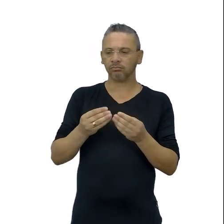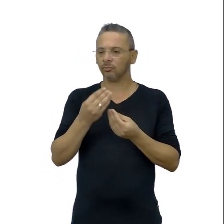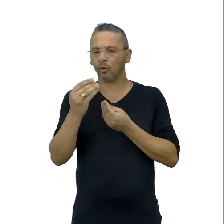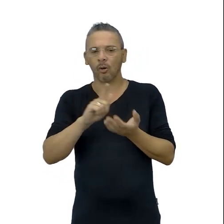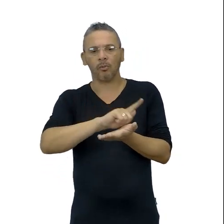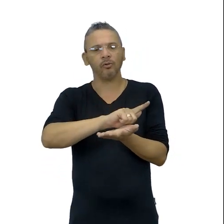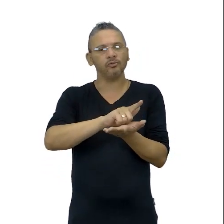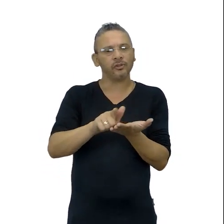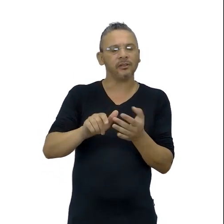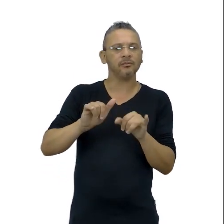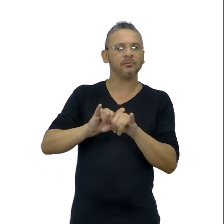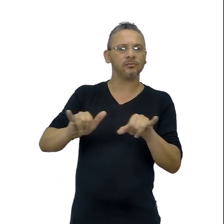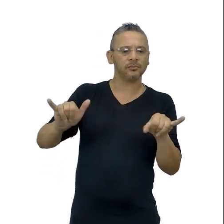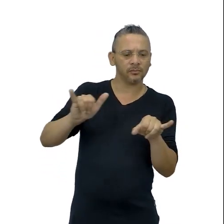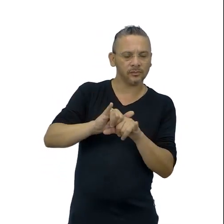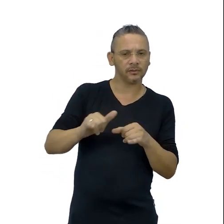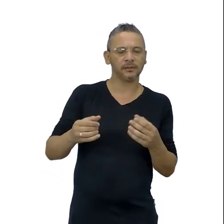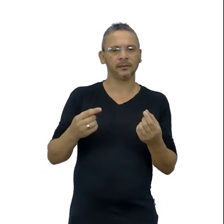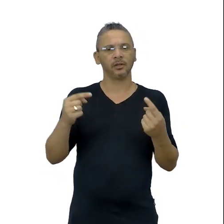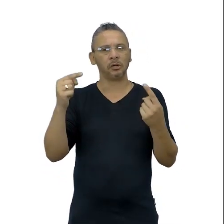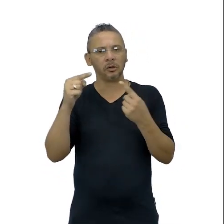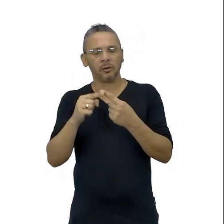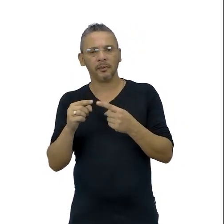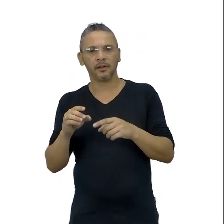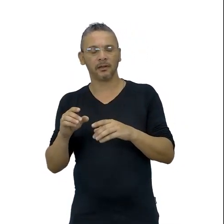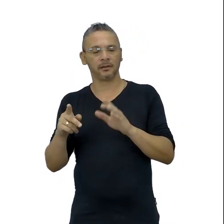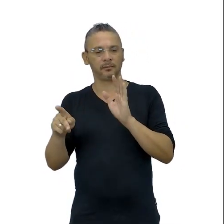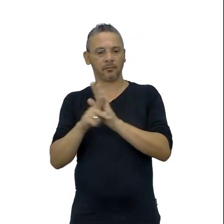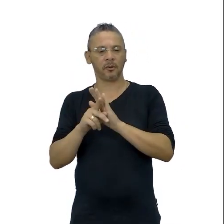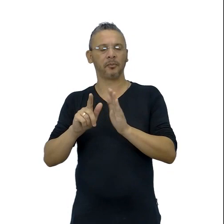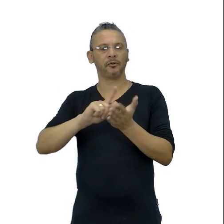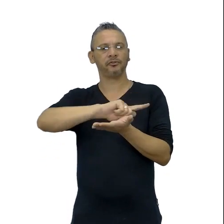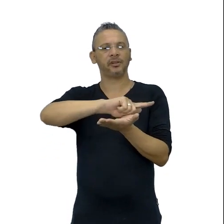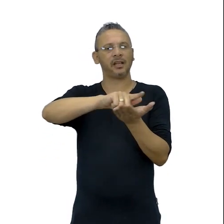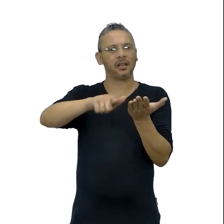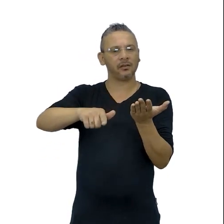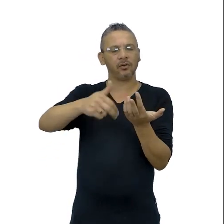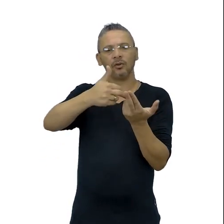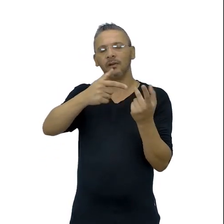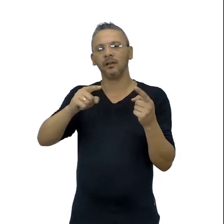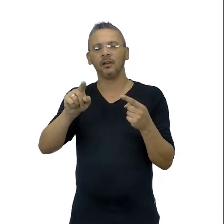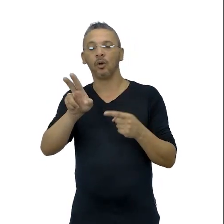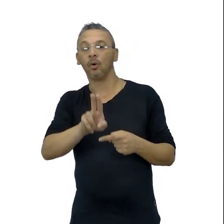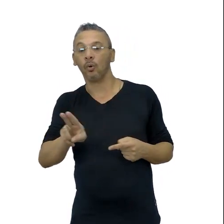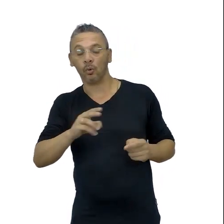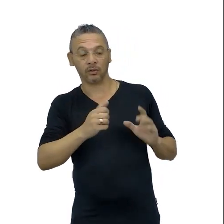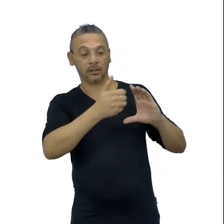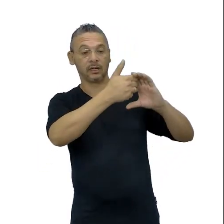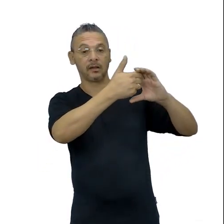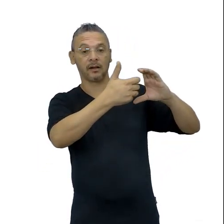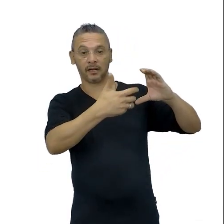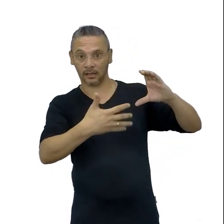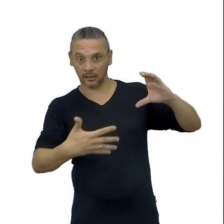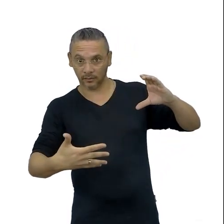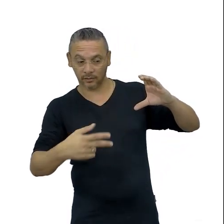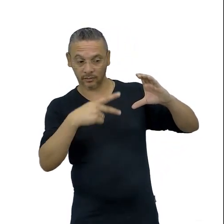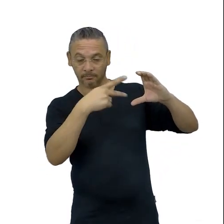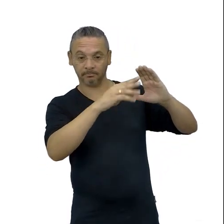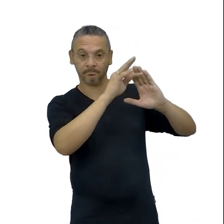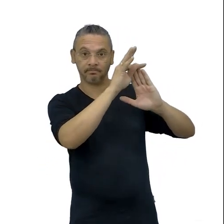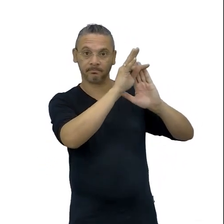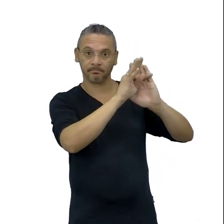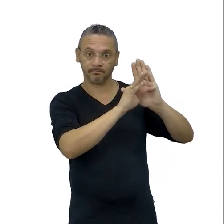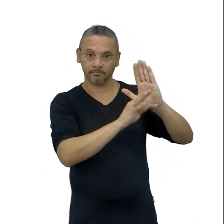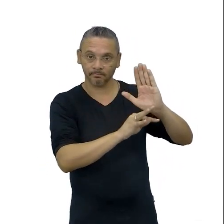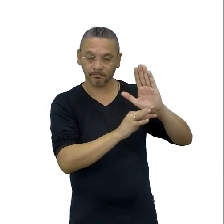publicitário elementos essenciais à constituição desse gênero e analisar as características dos elementos que compõem